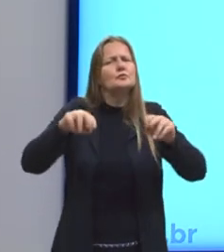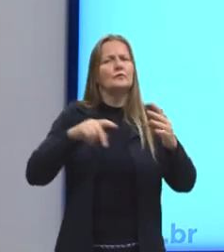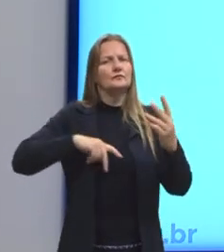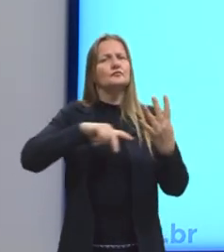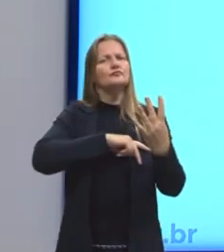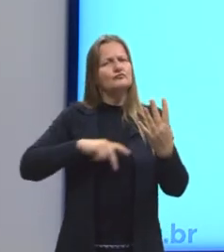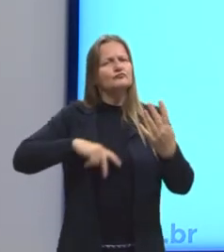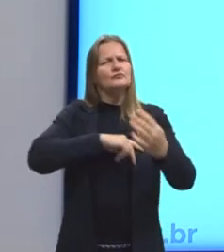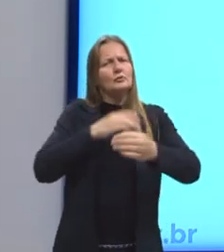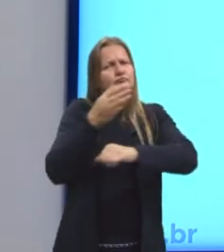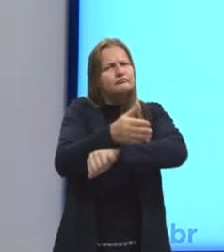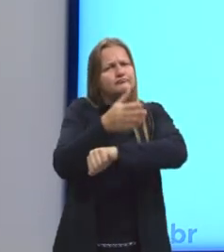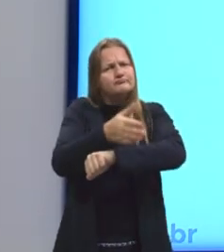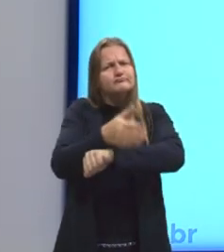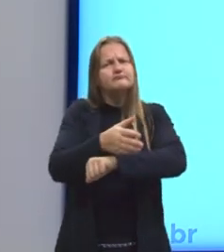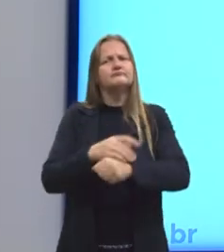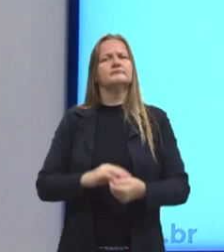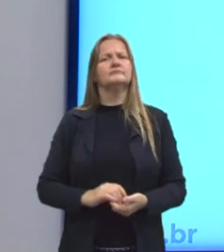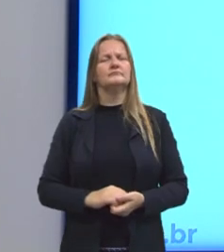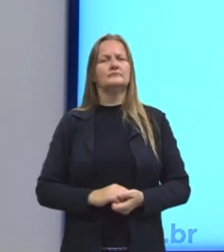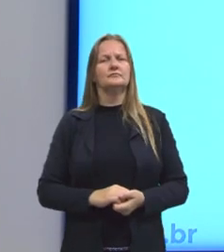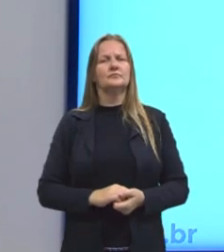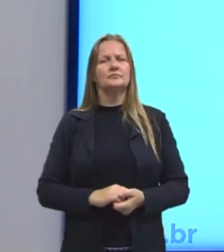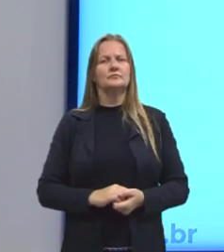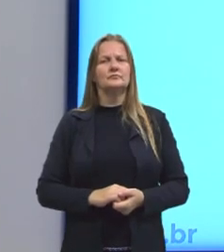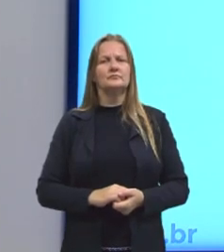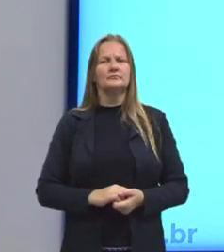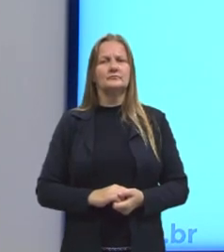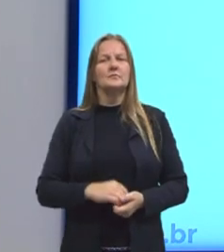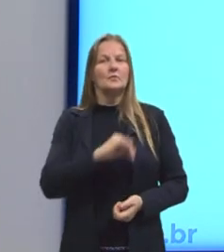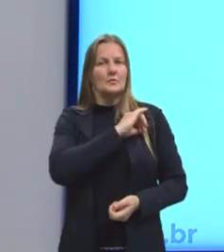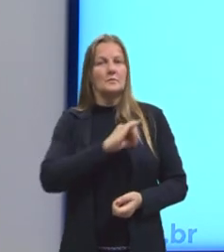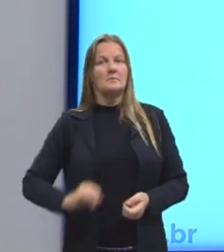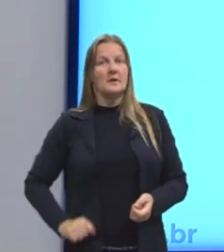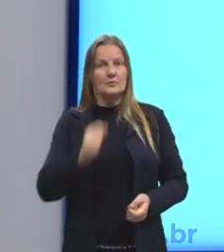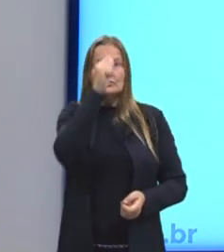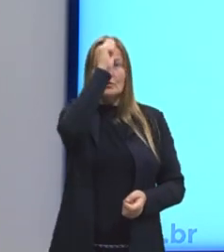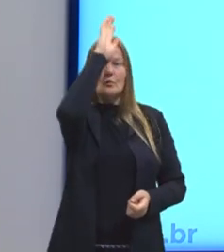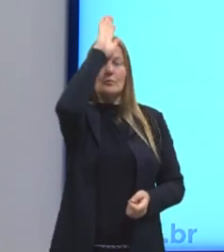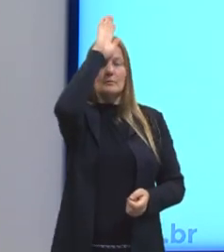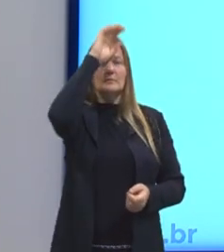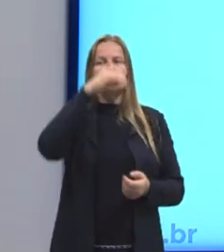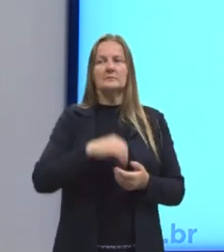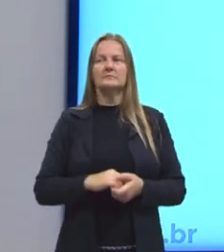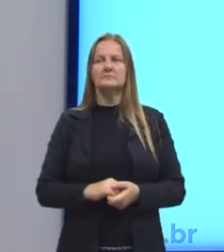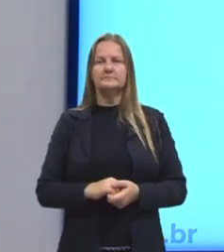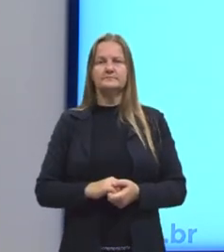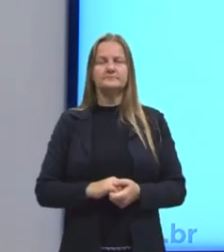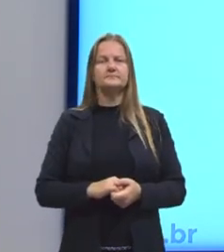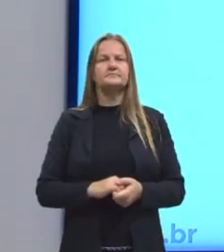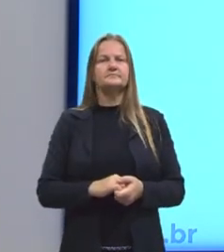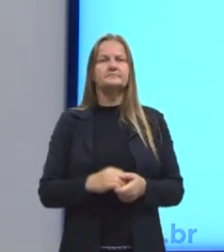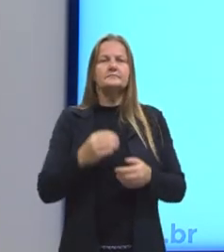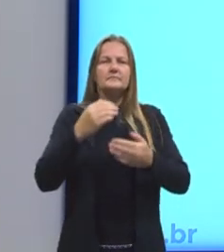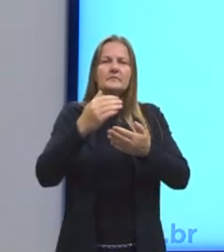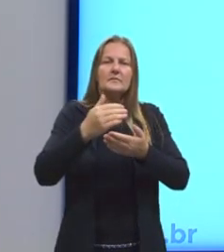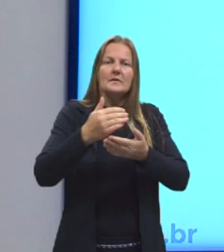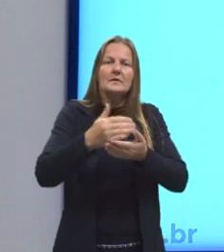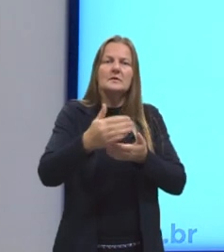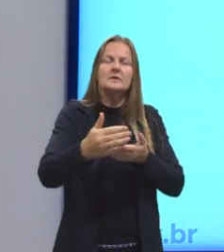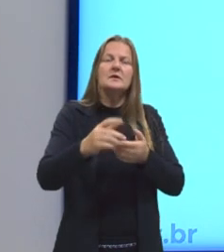vários povos que vão invadir a o império romano né olha só seguindo